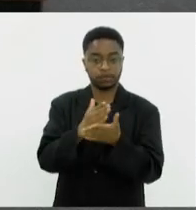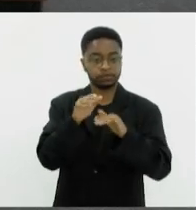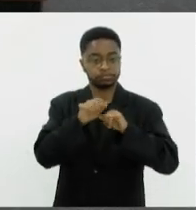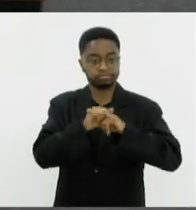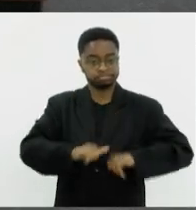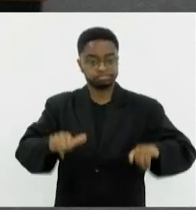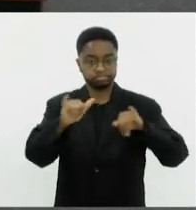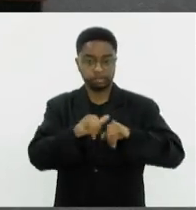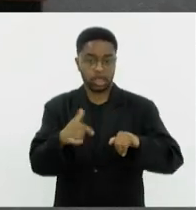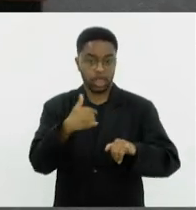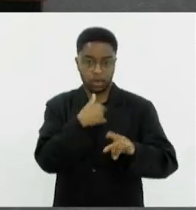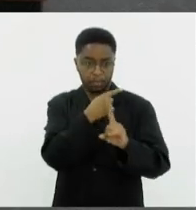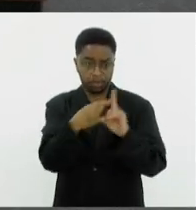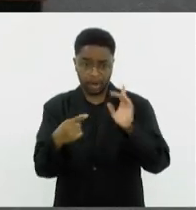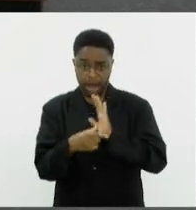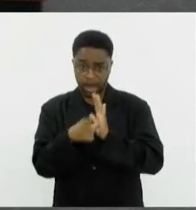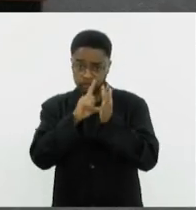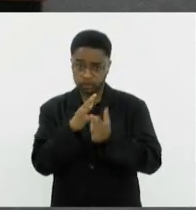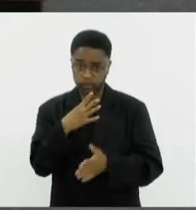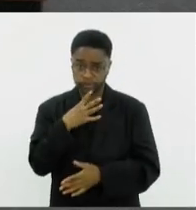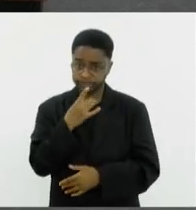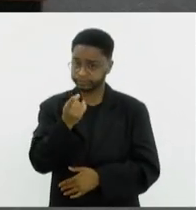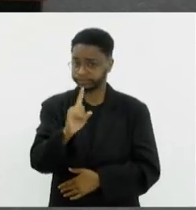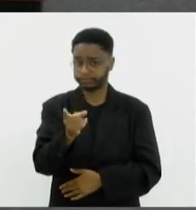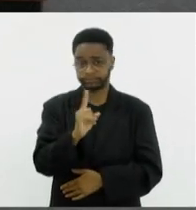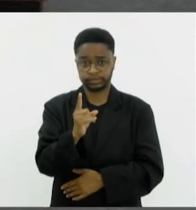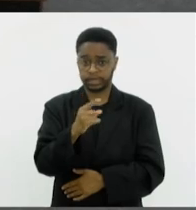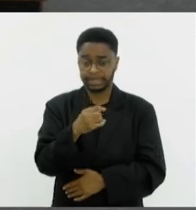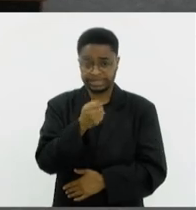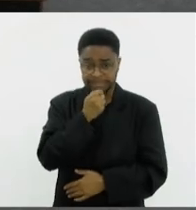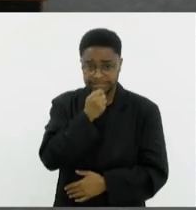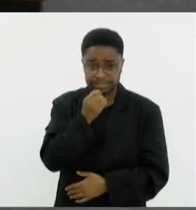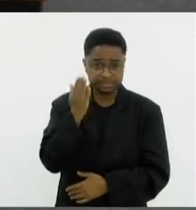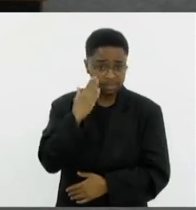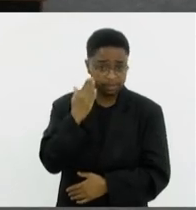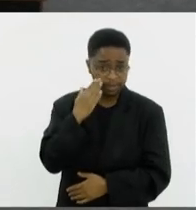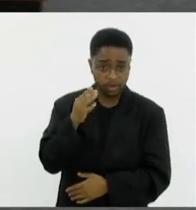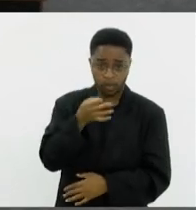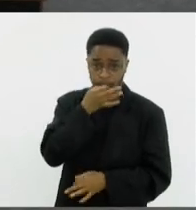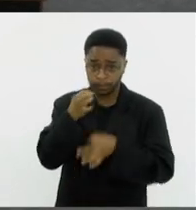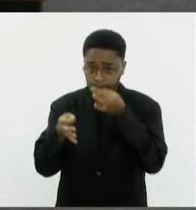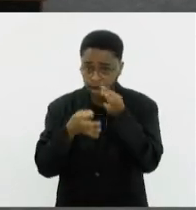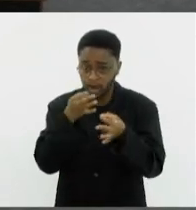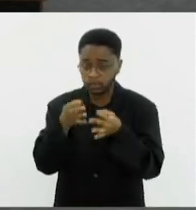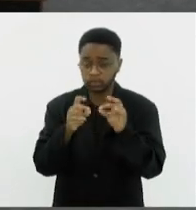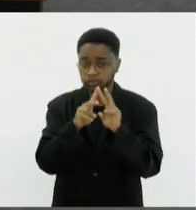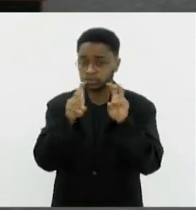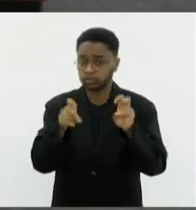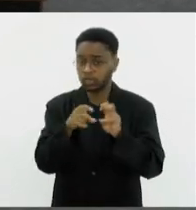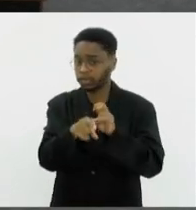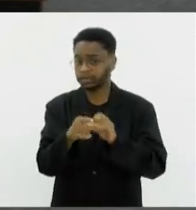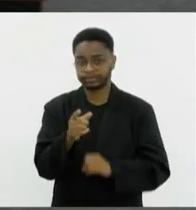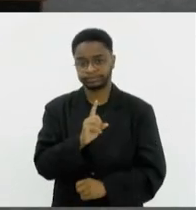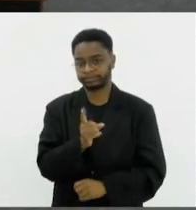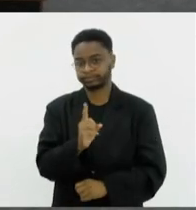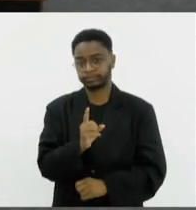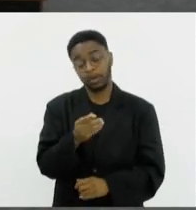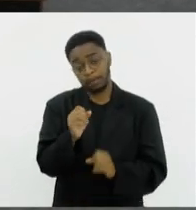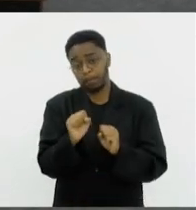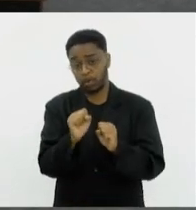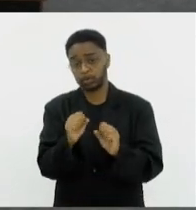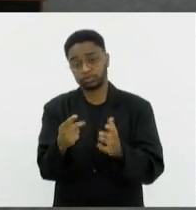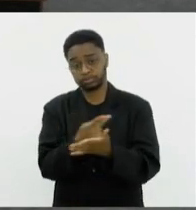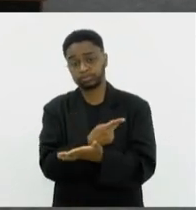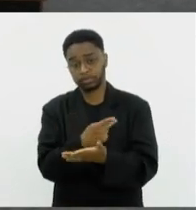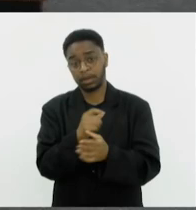prévia, sem conhecer o conjunto da obra, sem ouvir os especialistas sobre esse tipo de caso. Pode ser que